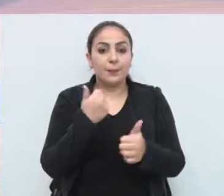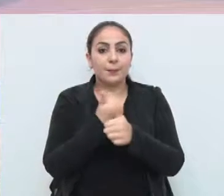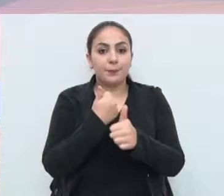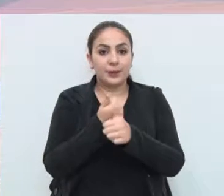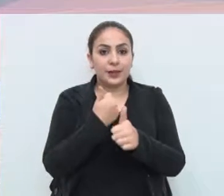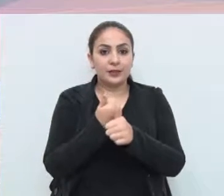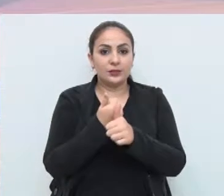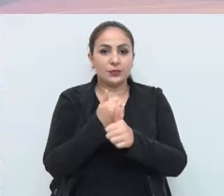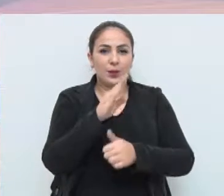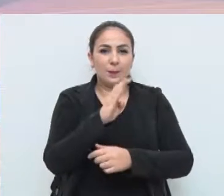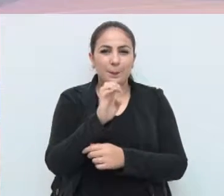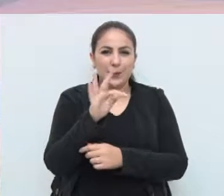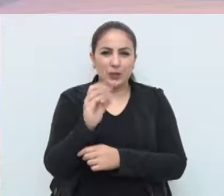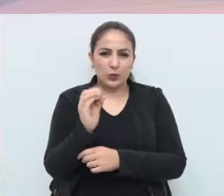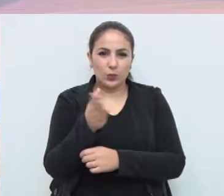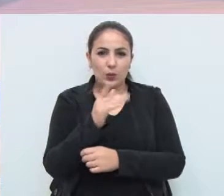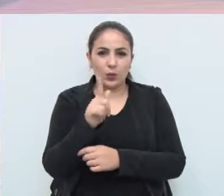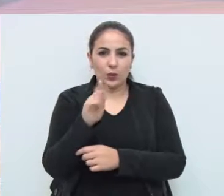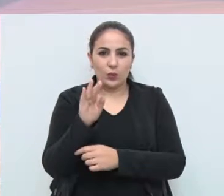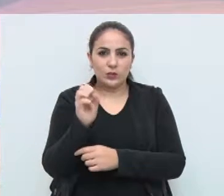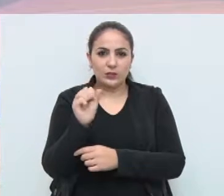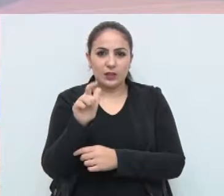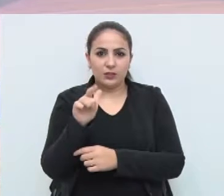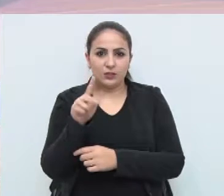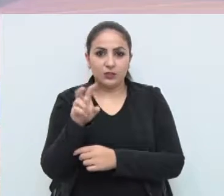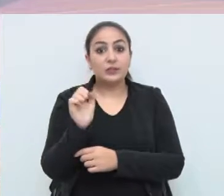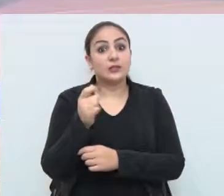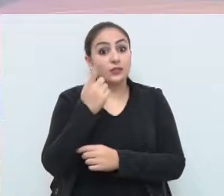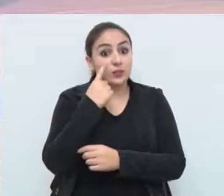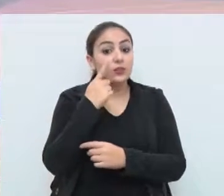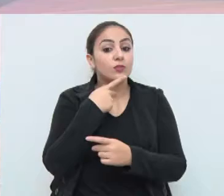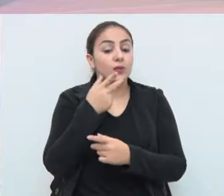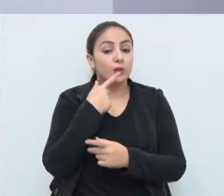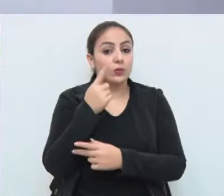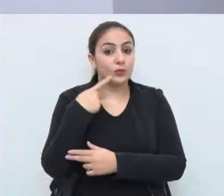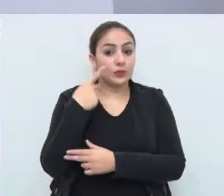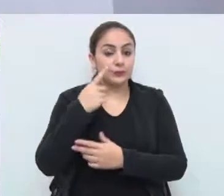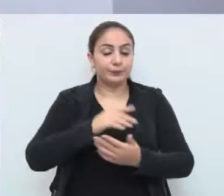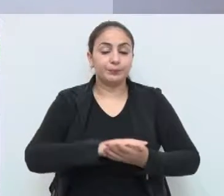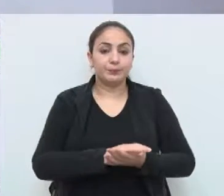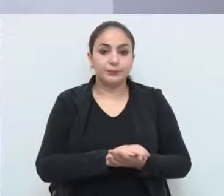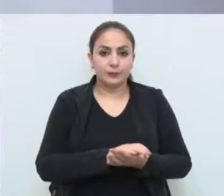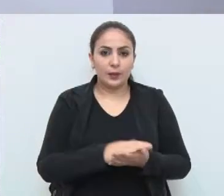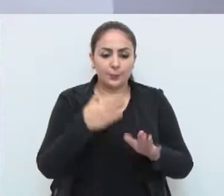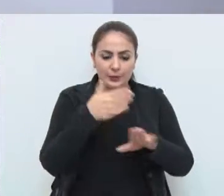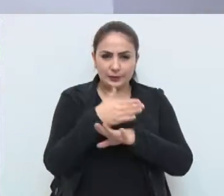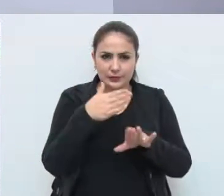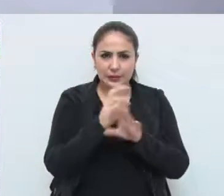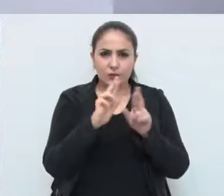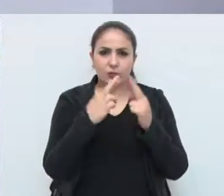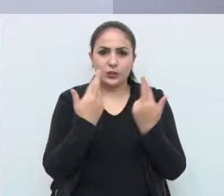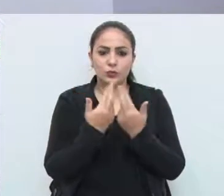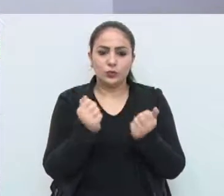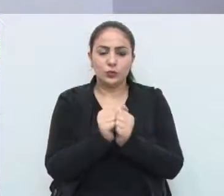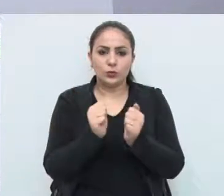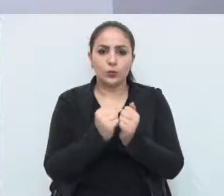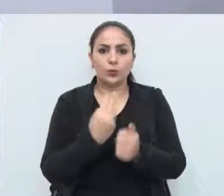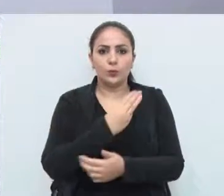Independência, próximo a Bento Gonçalves. Veja o que disse o parlamentar. Participando das reuniões do Ministério